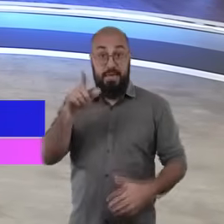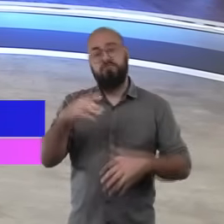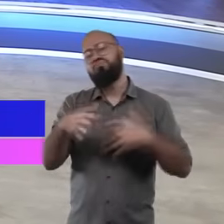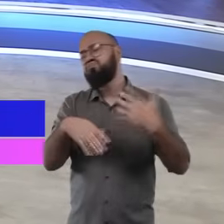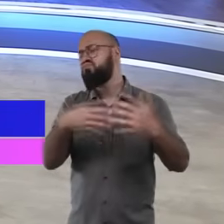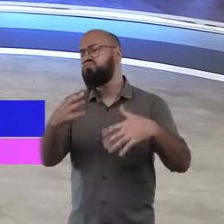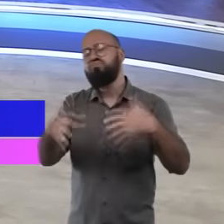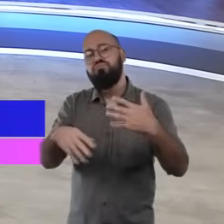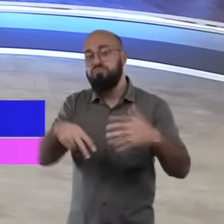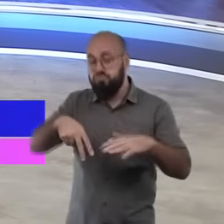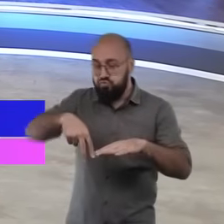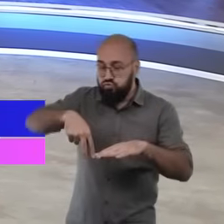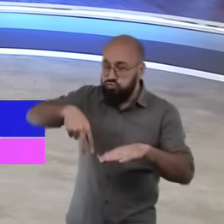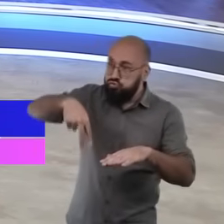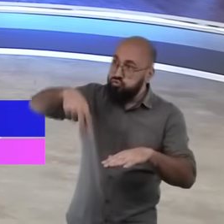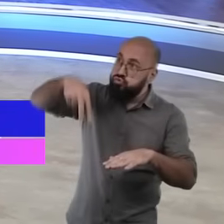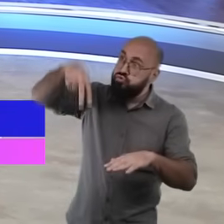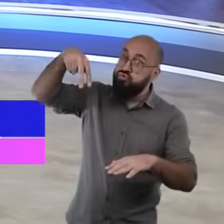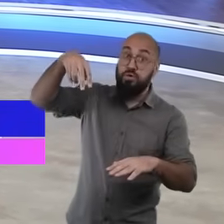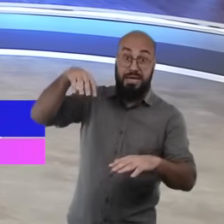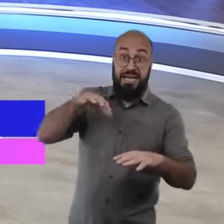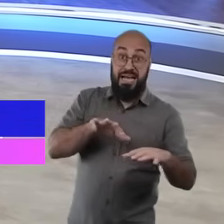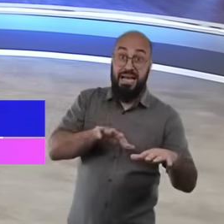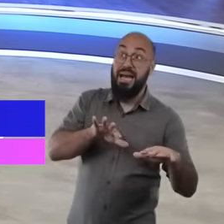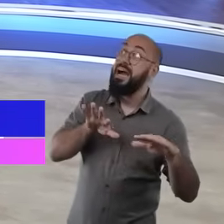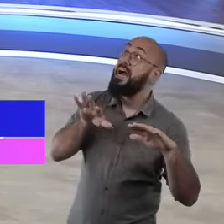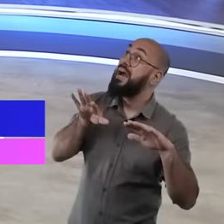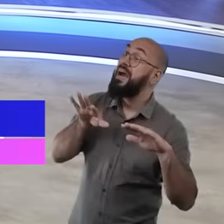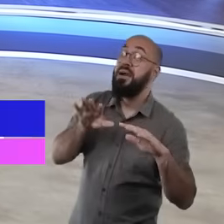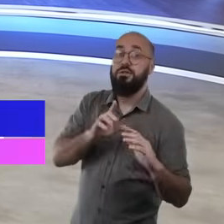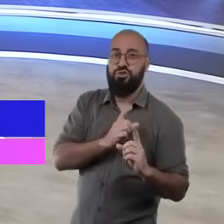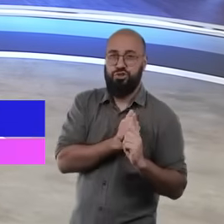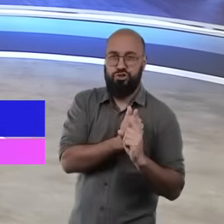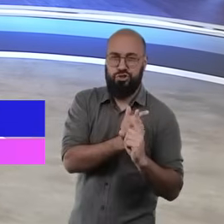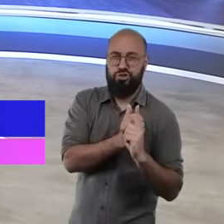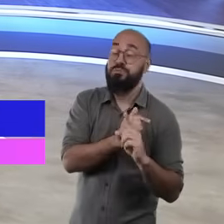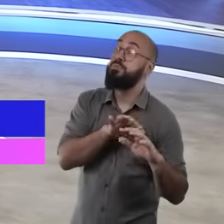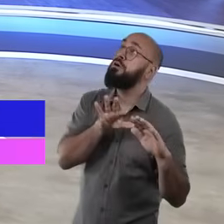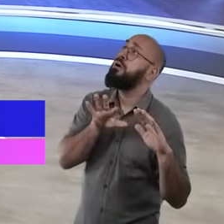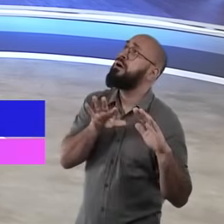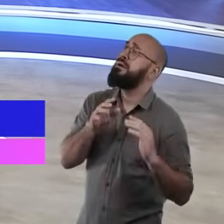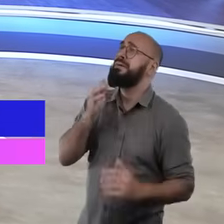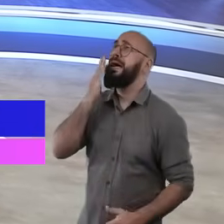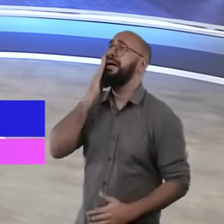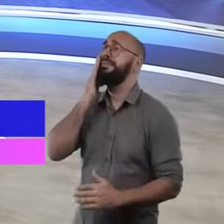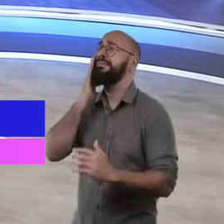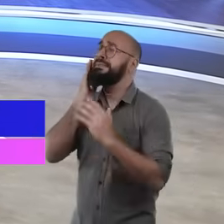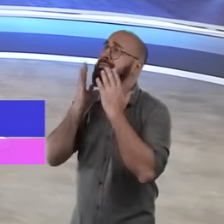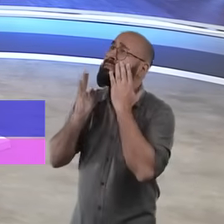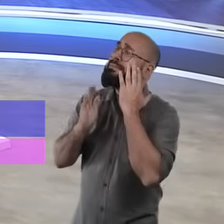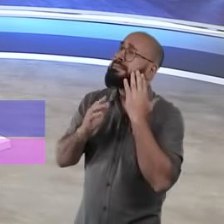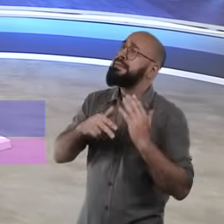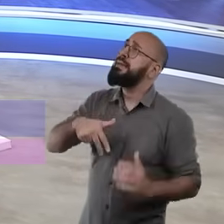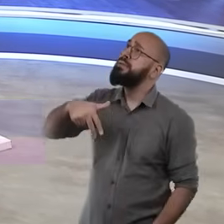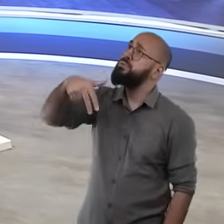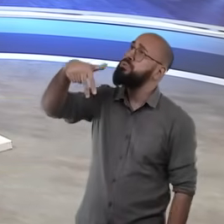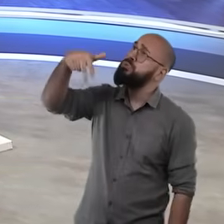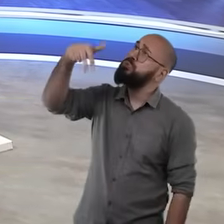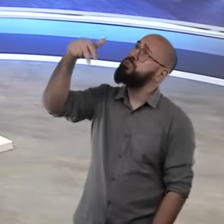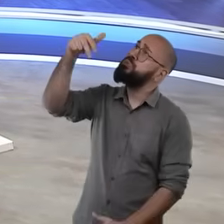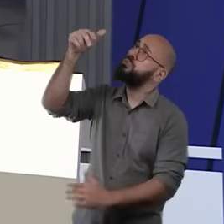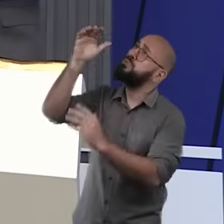então os discípulos estavam lá olhando Jesus subindo no céu, e então esses anjos falaram com os